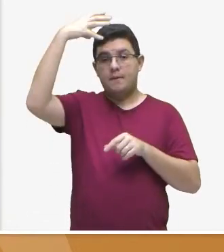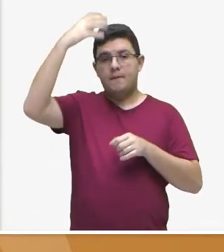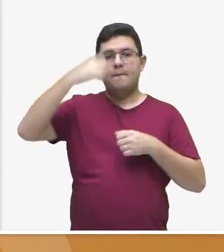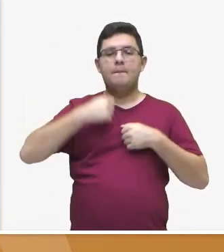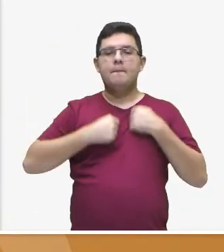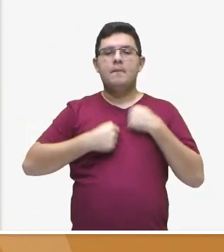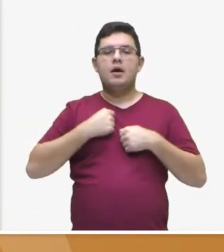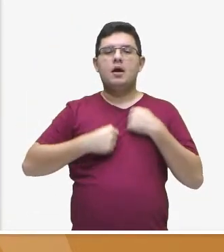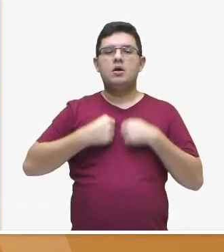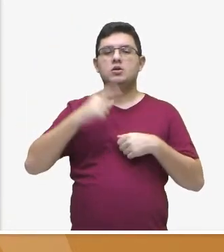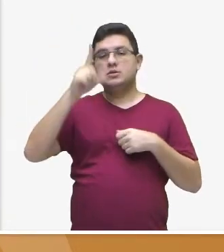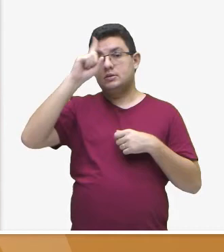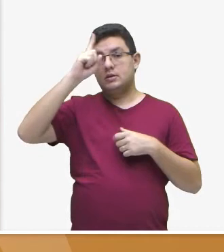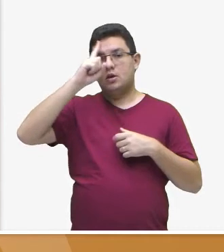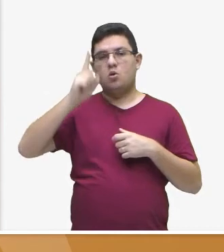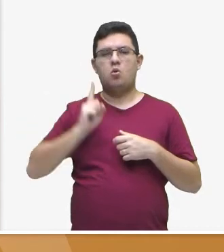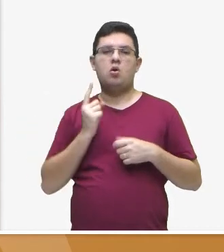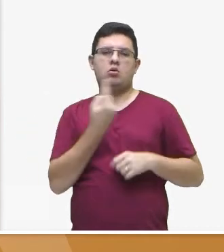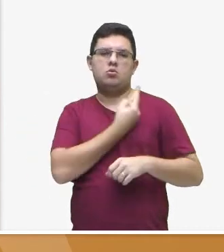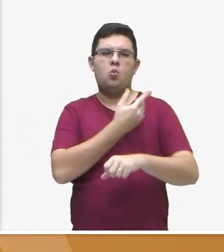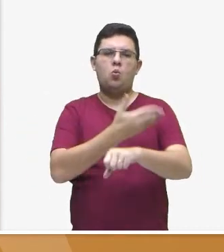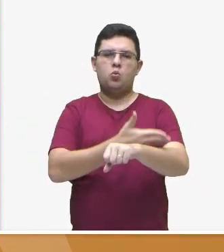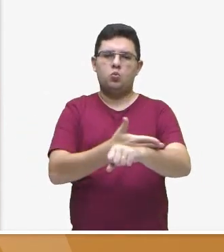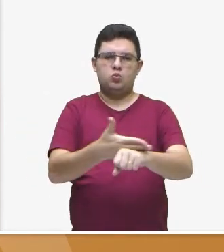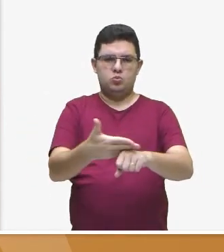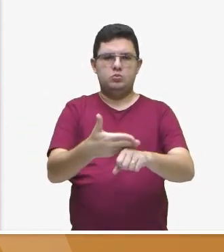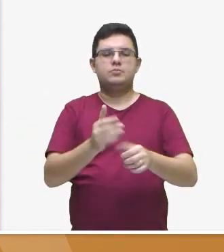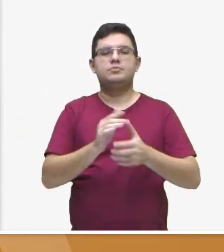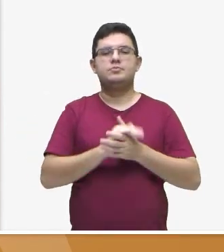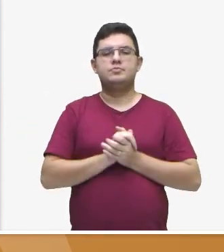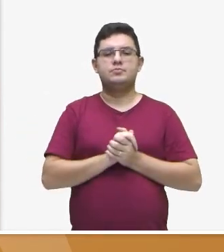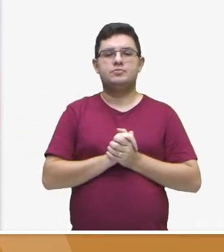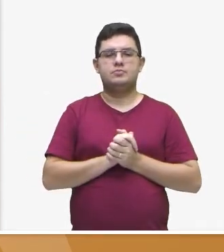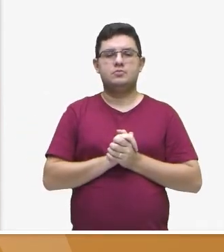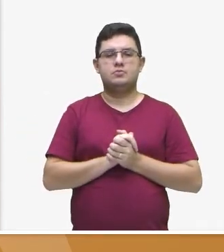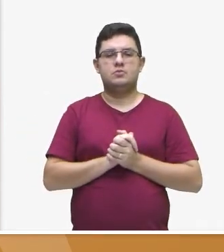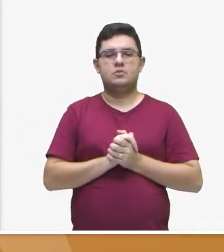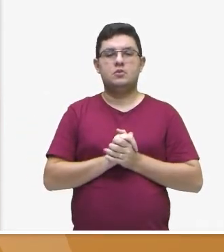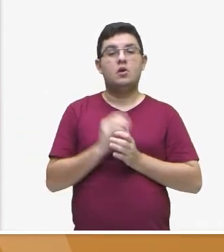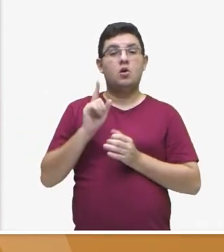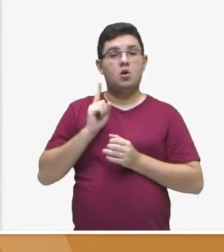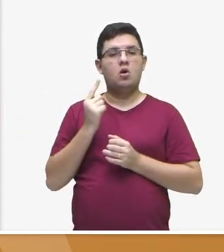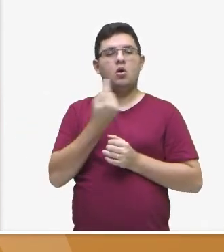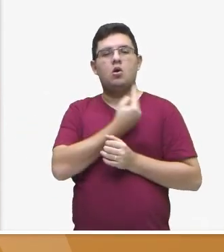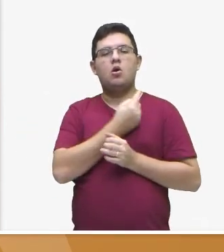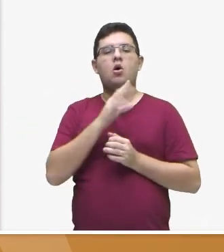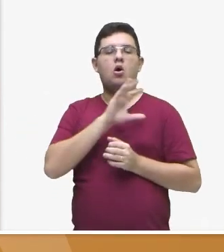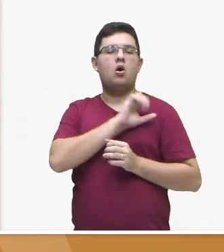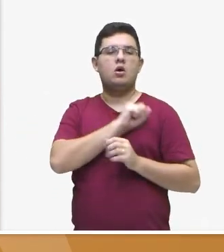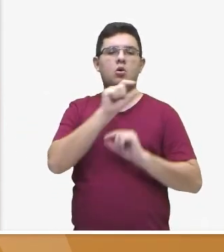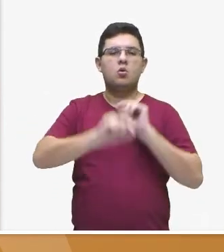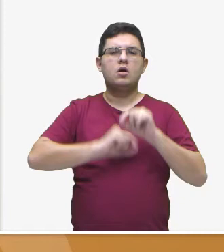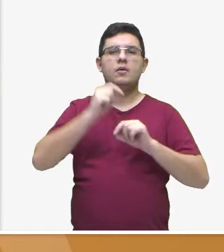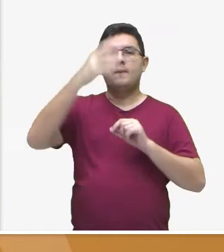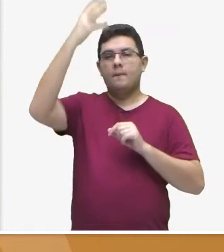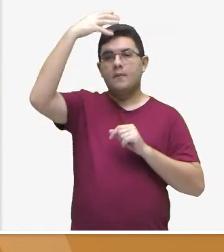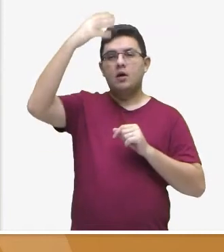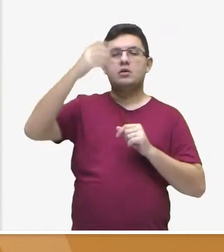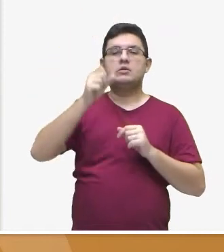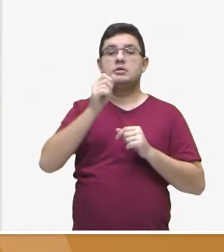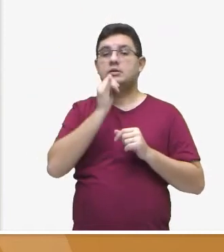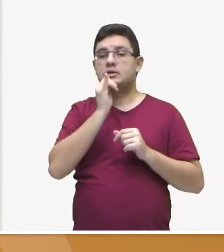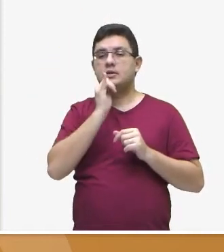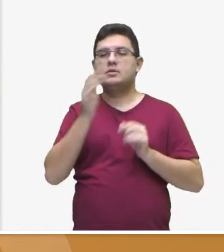outro hábito que nós herdamos dos indígenas, né? A gente gosta de, quando chega em casa cansado, com o sapato